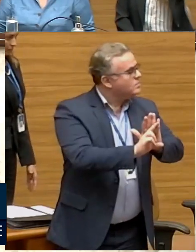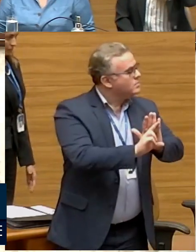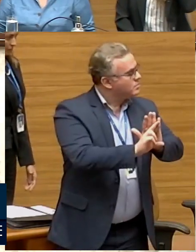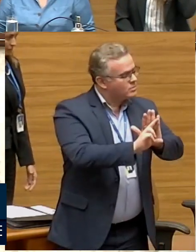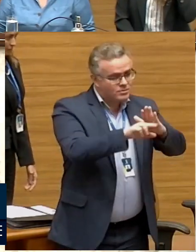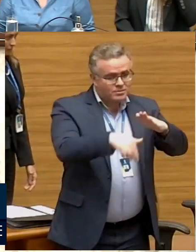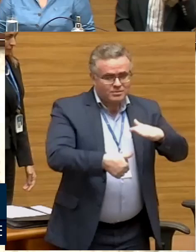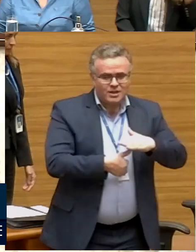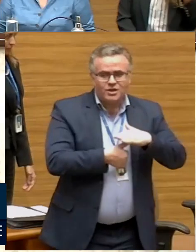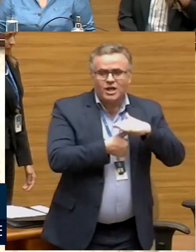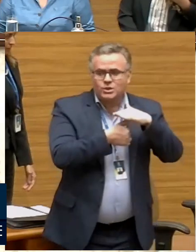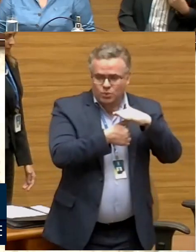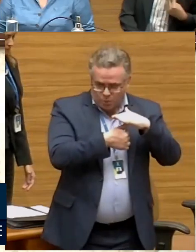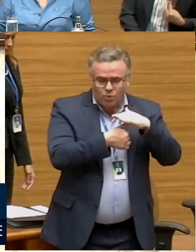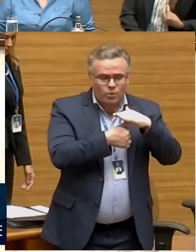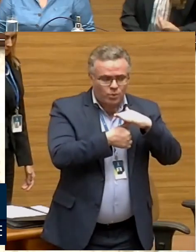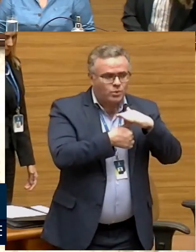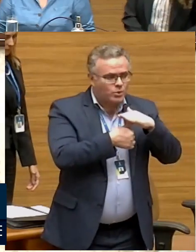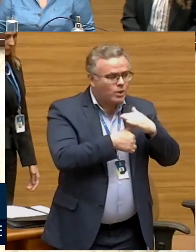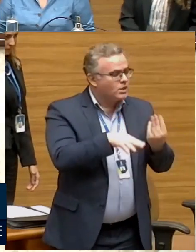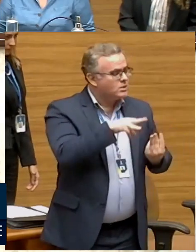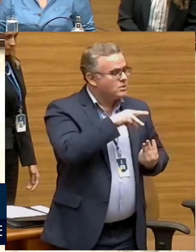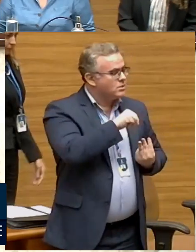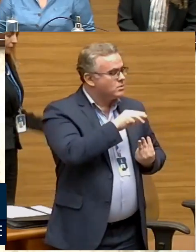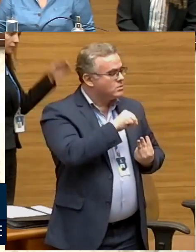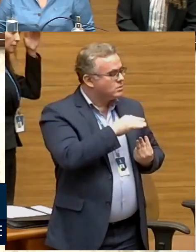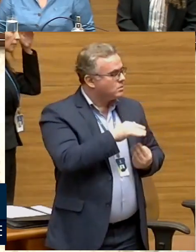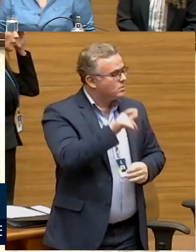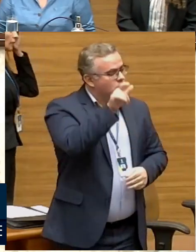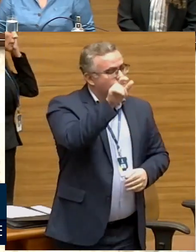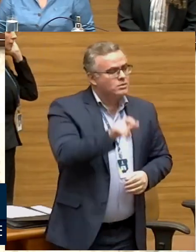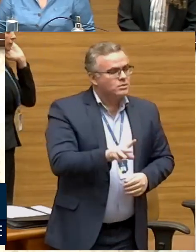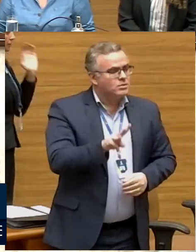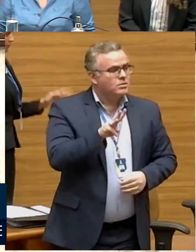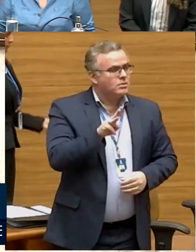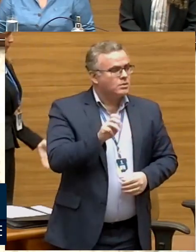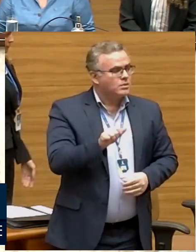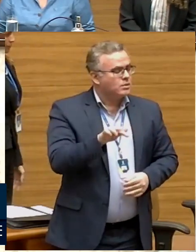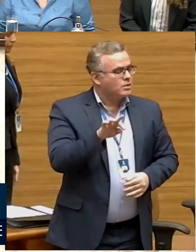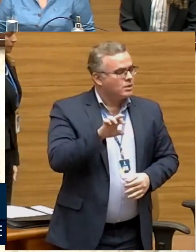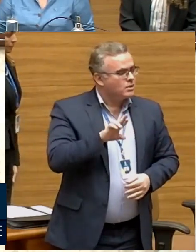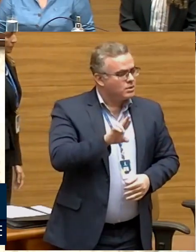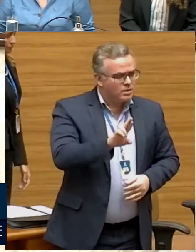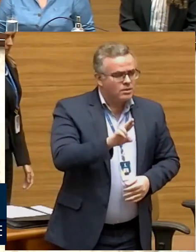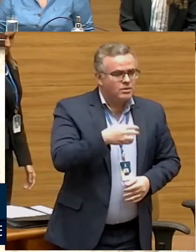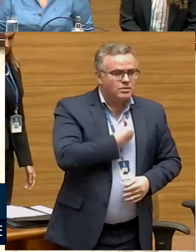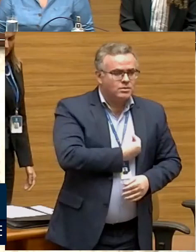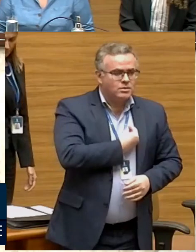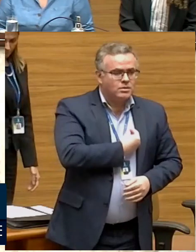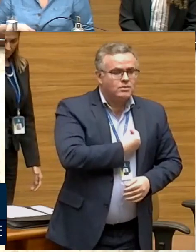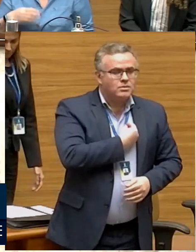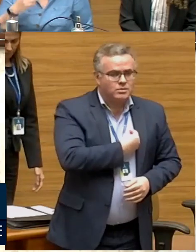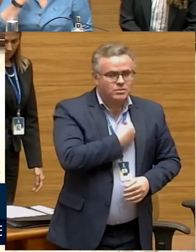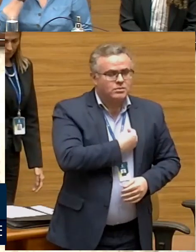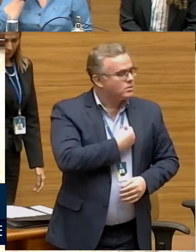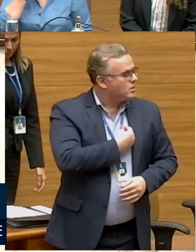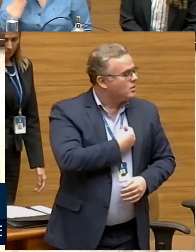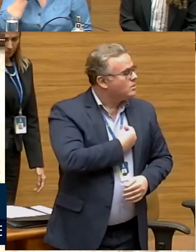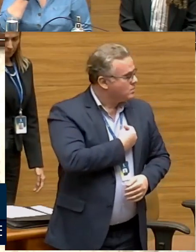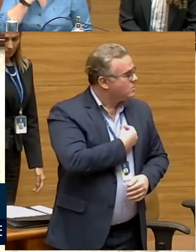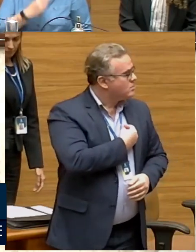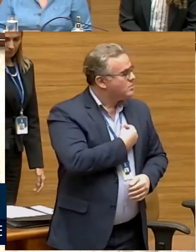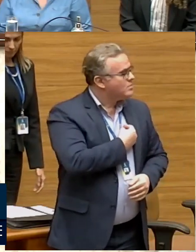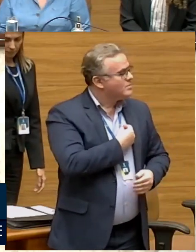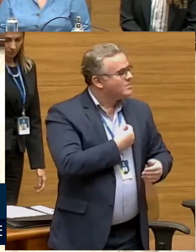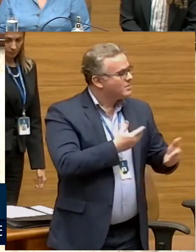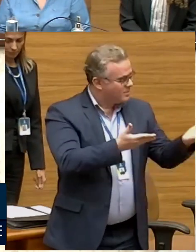magnífico reitor da Universidade Federal de Sergipe, Walter Joviniano de Santana Filho,